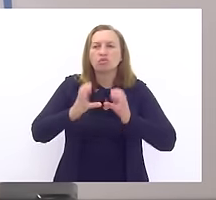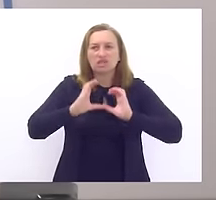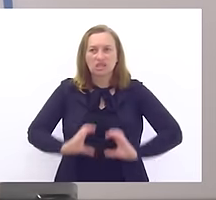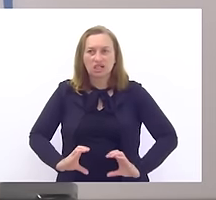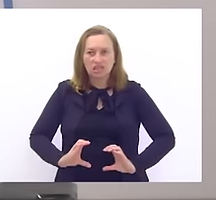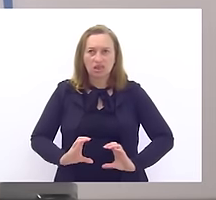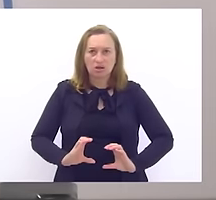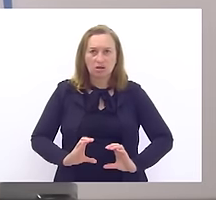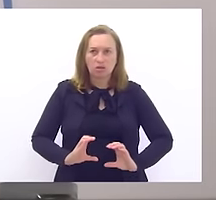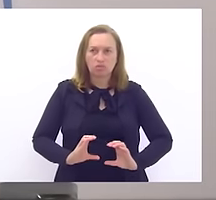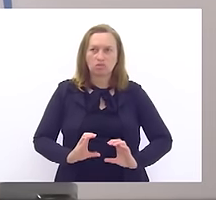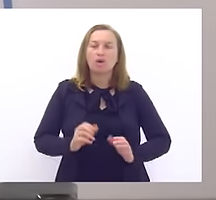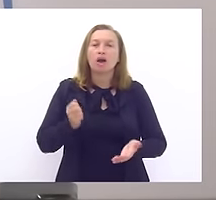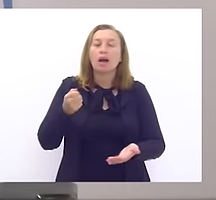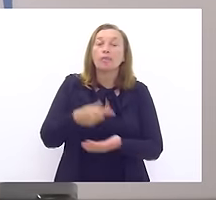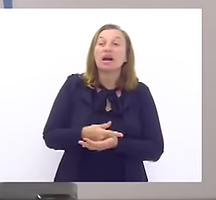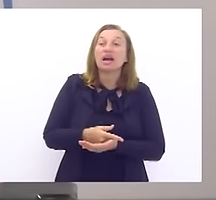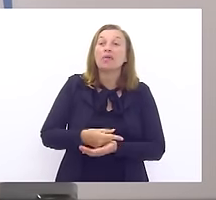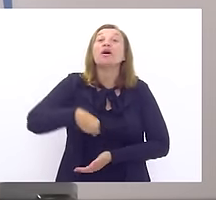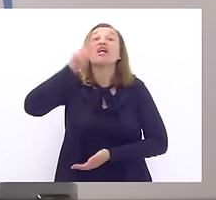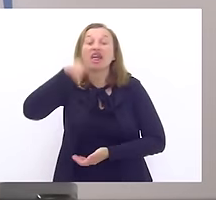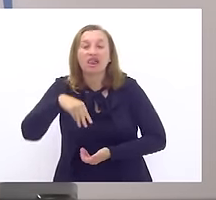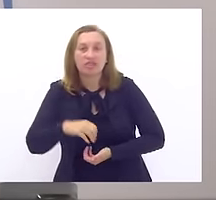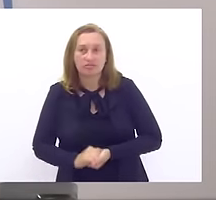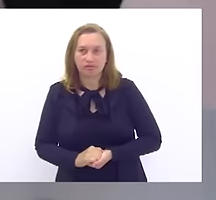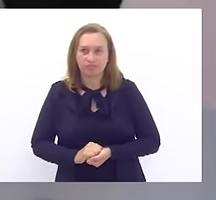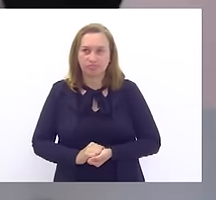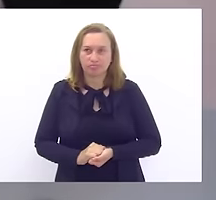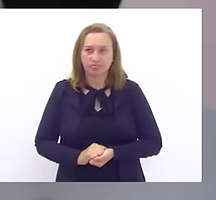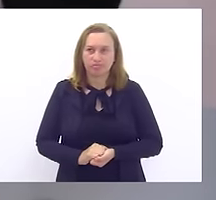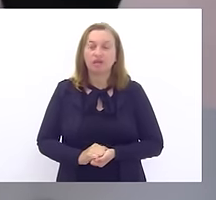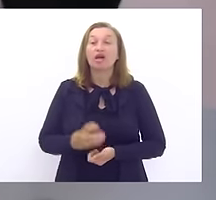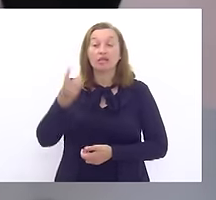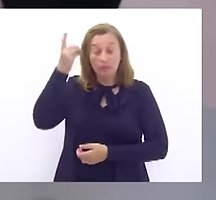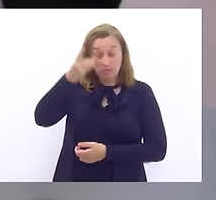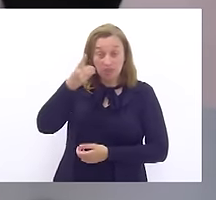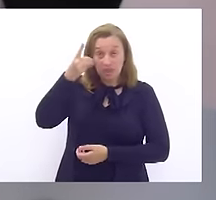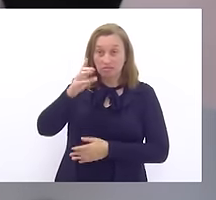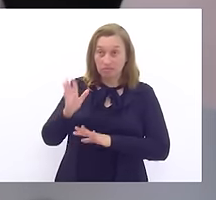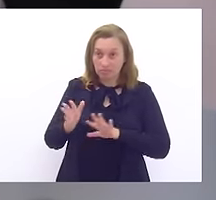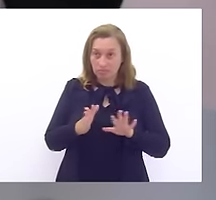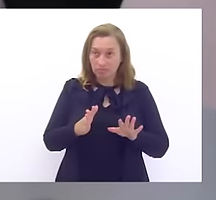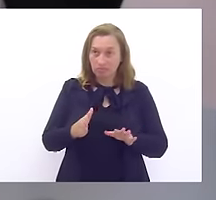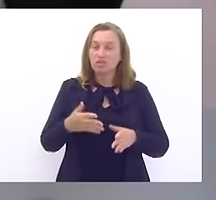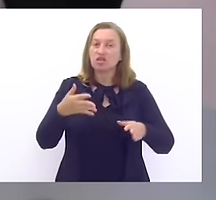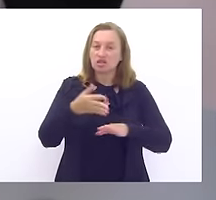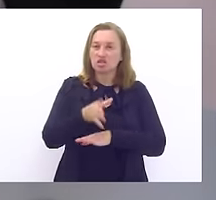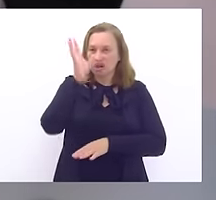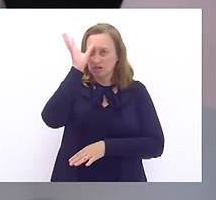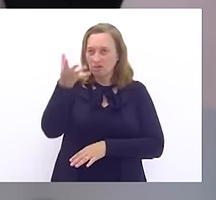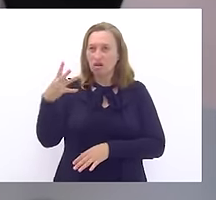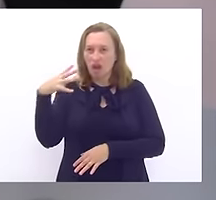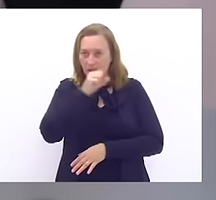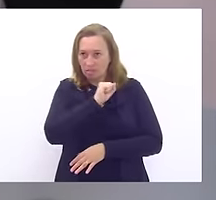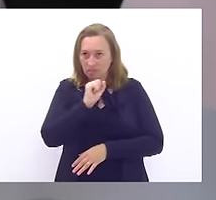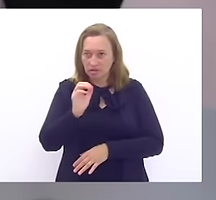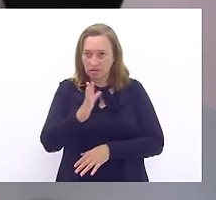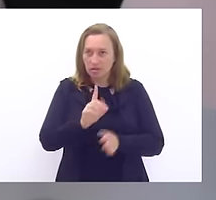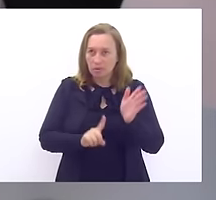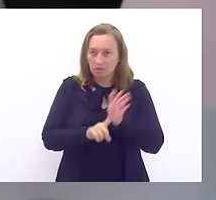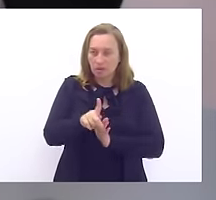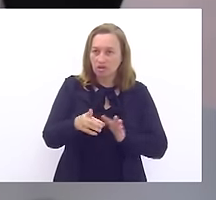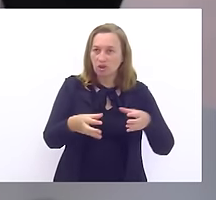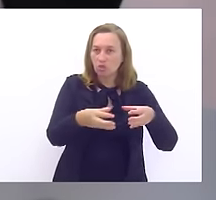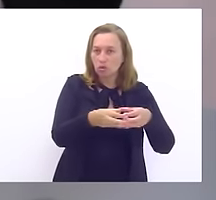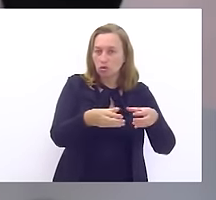recolhimento para que conta ele faz esse recolhimento Deputado vamos chegar na solução mais rápida vamos perguntar para o